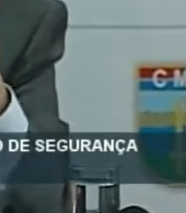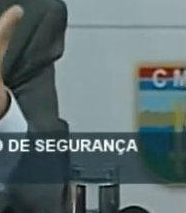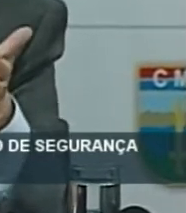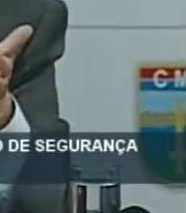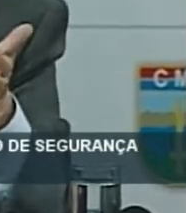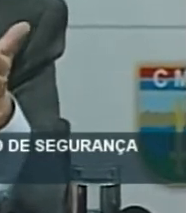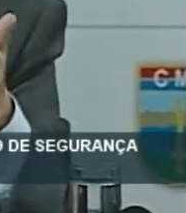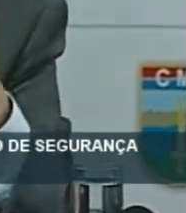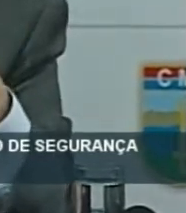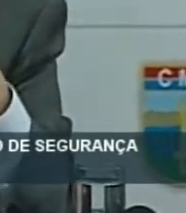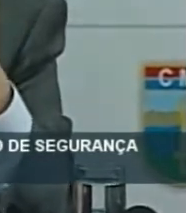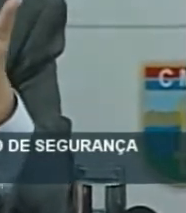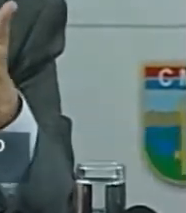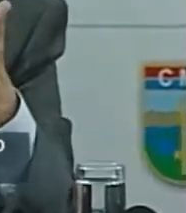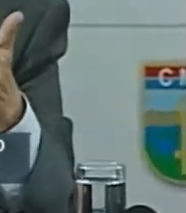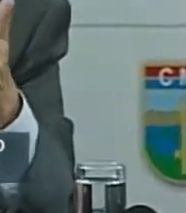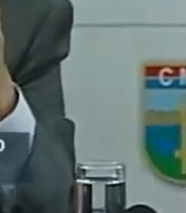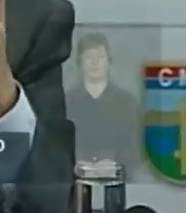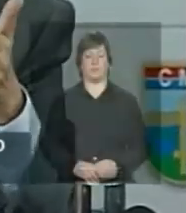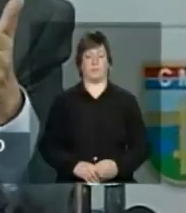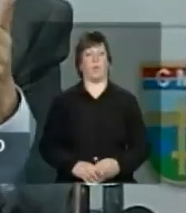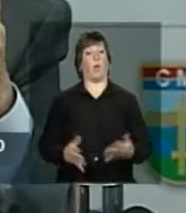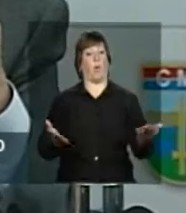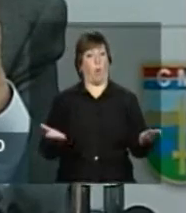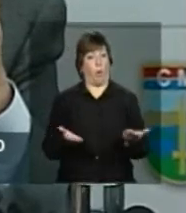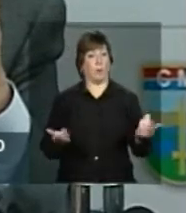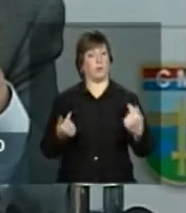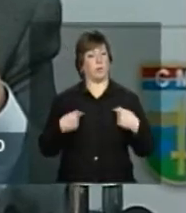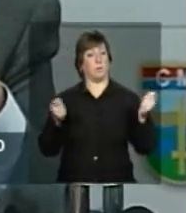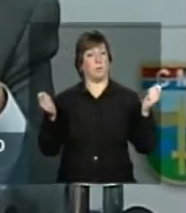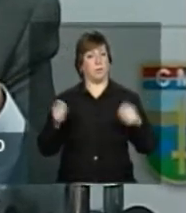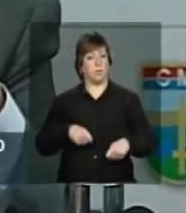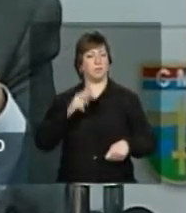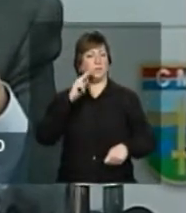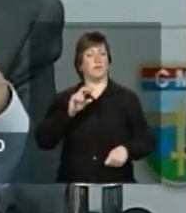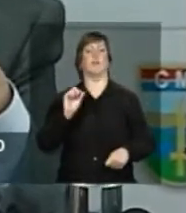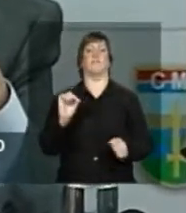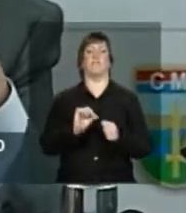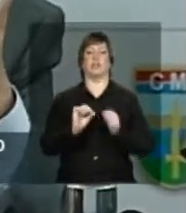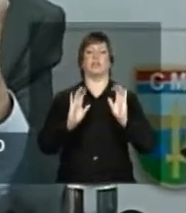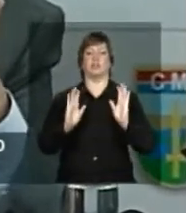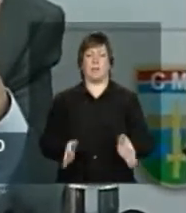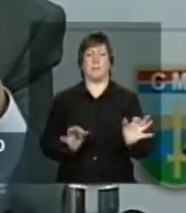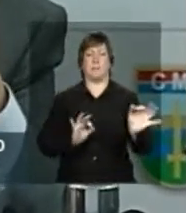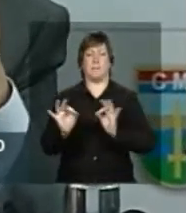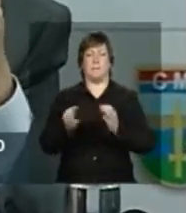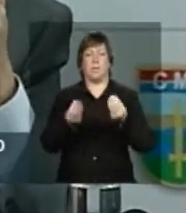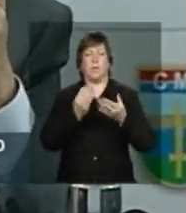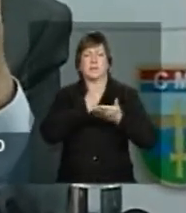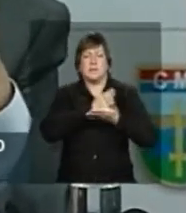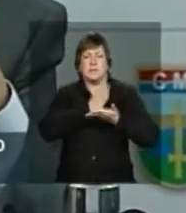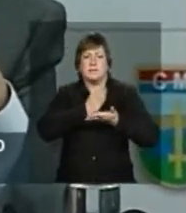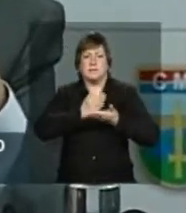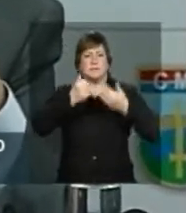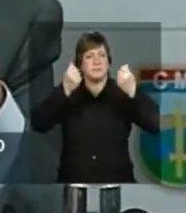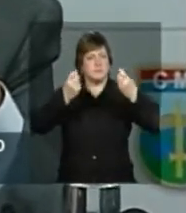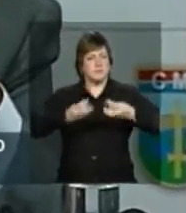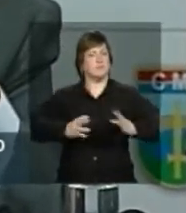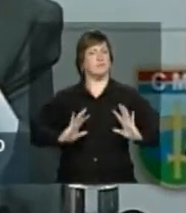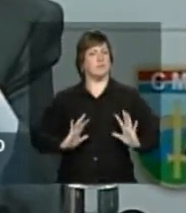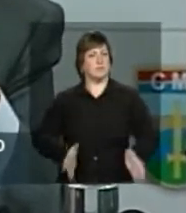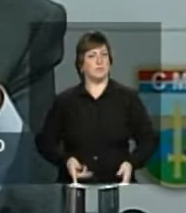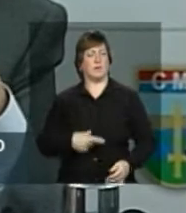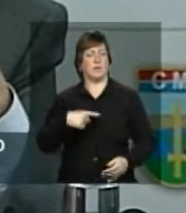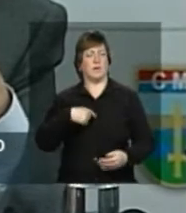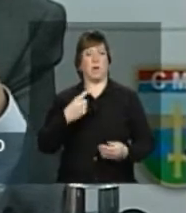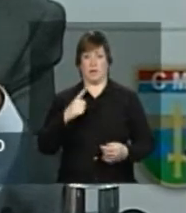própria execução dessas medidas. Então, eu pude hoje constatar que foi feito um planejamento muito detalhado, que haverá um